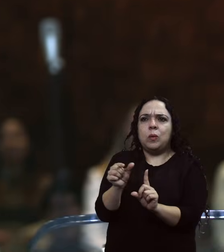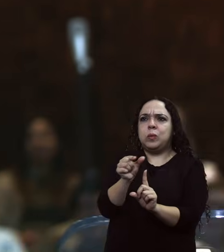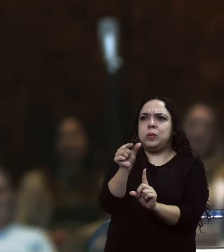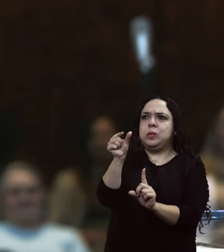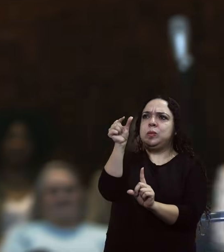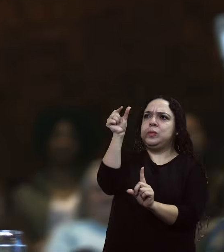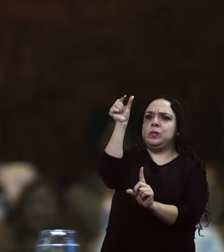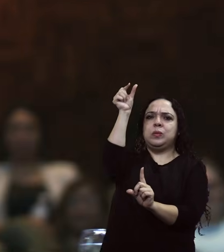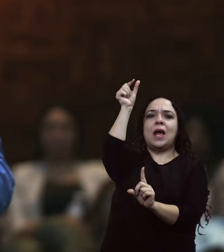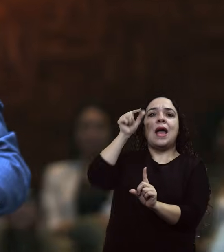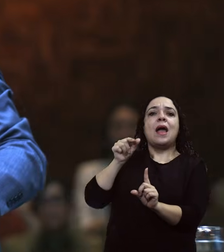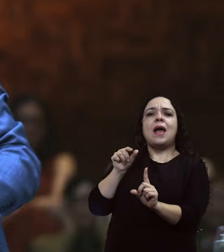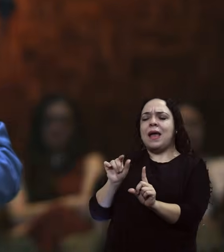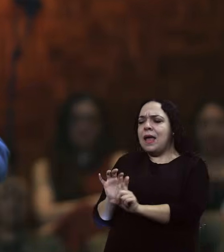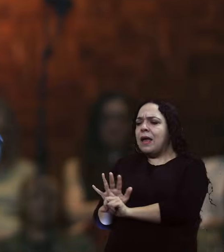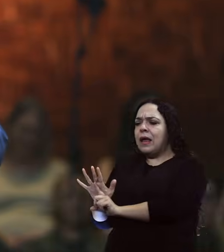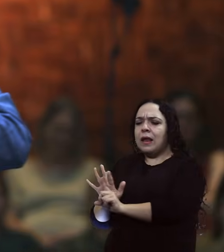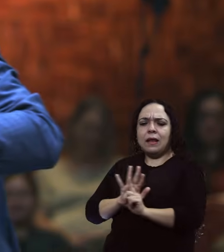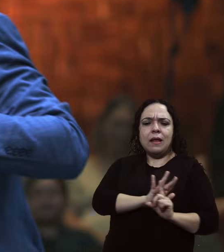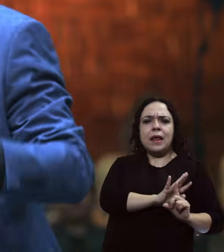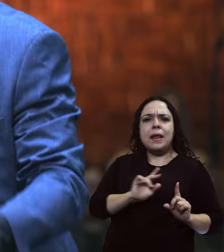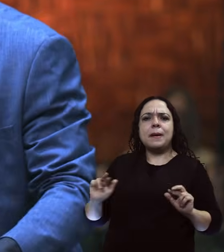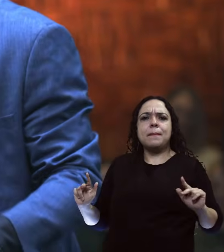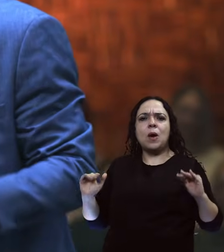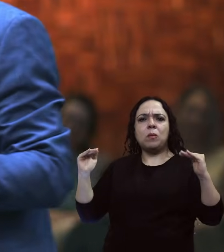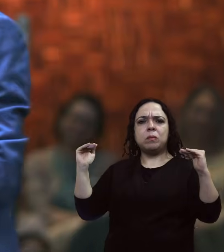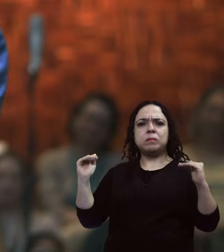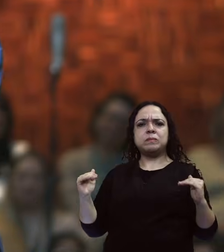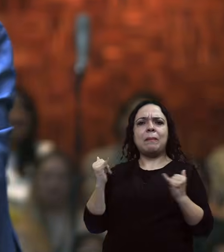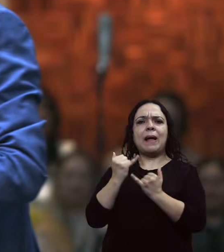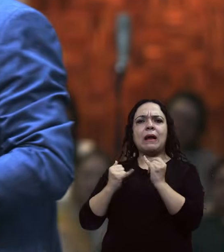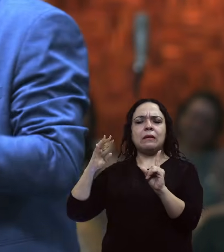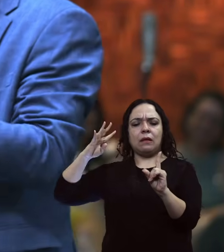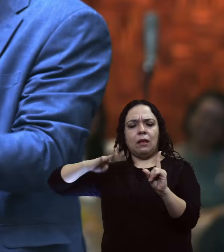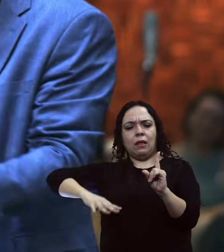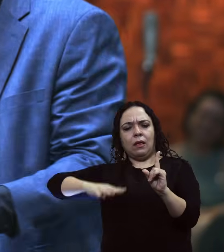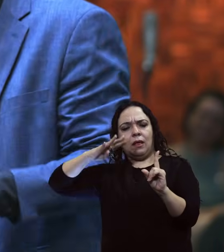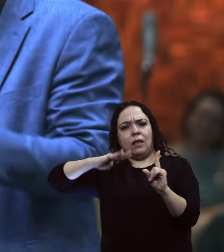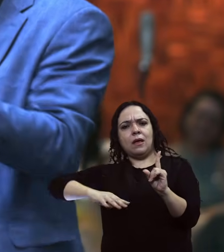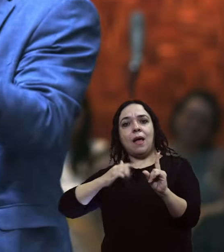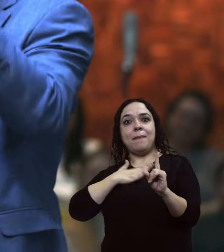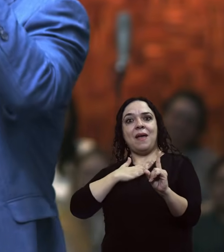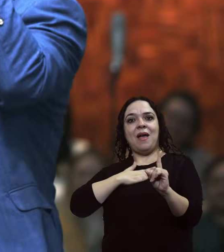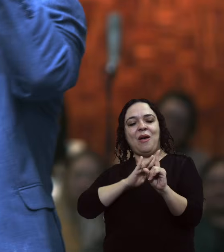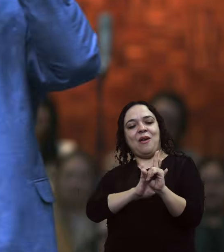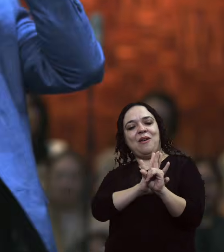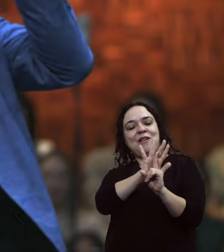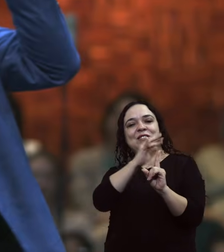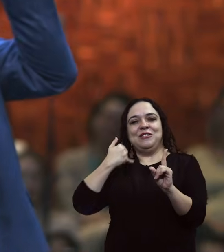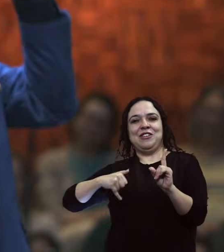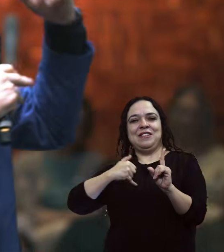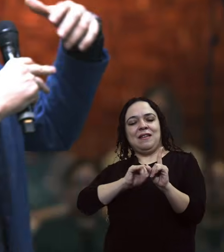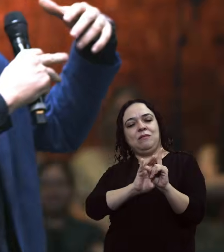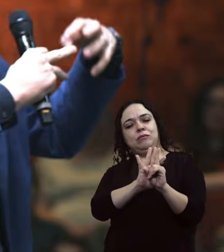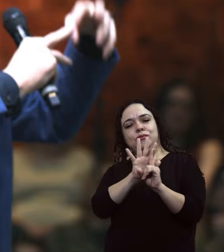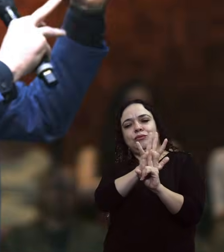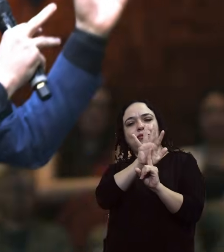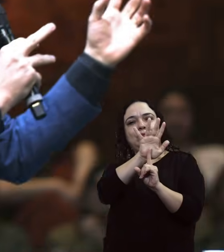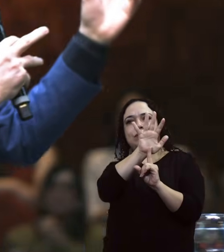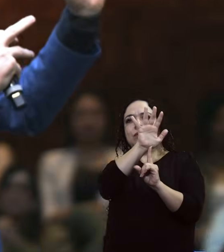então os feixes dos seus irmãos começam a se prostrar em relação ao seu feixe. Depois ele sonha